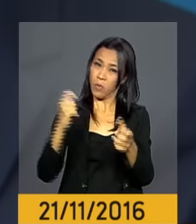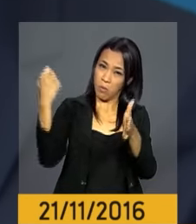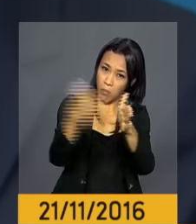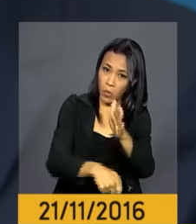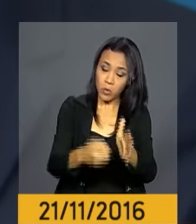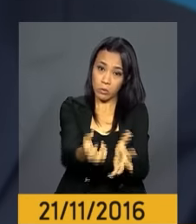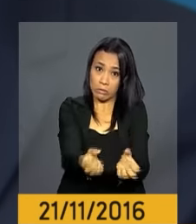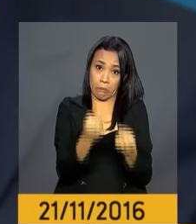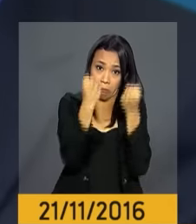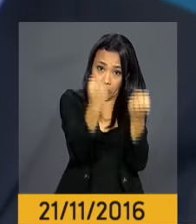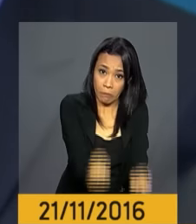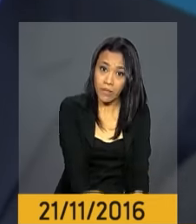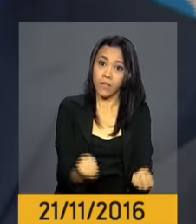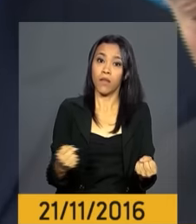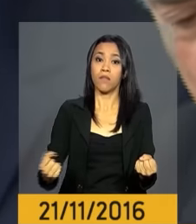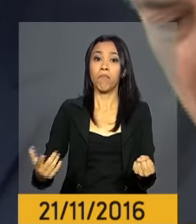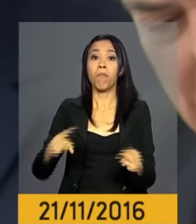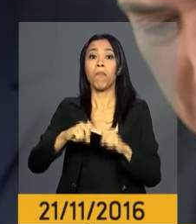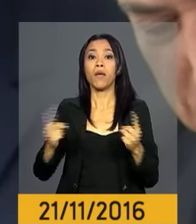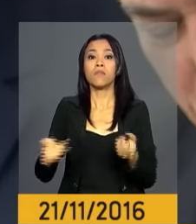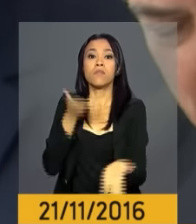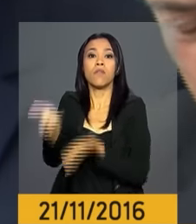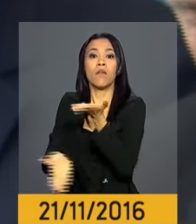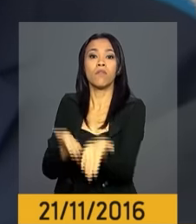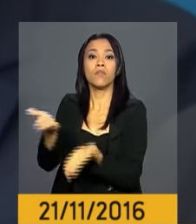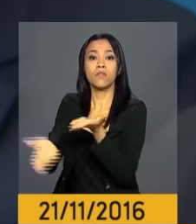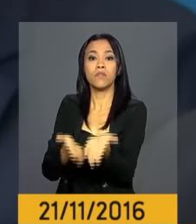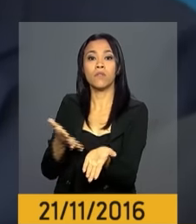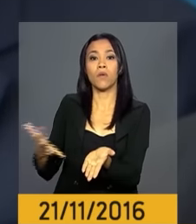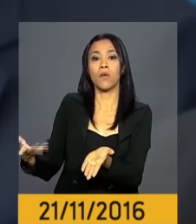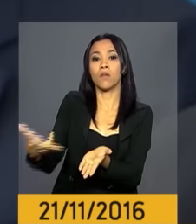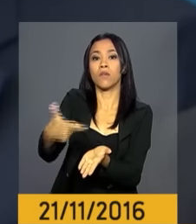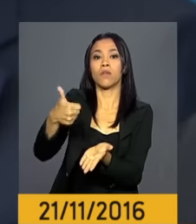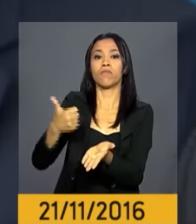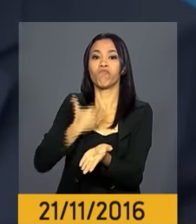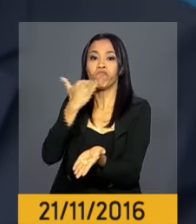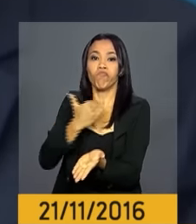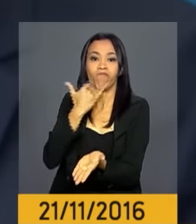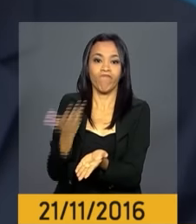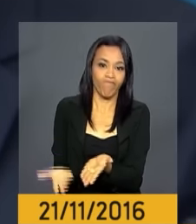é interessante, eu anoto algo que há poucos tempos eu recebi um vídeo